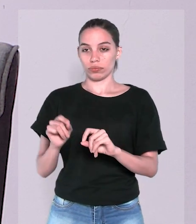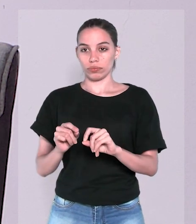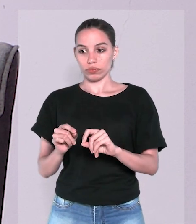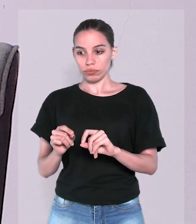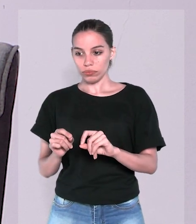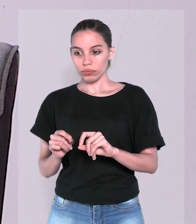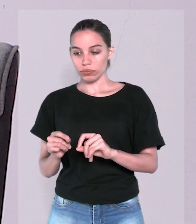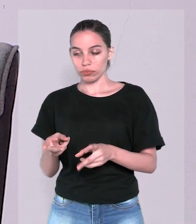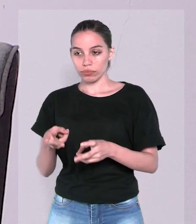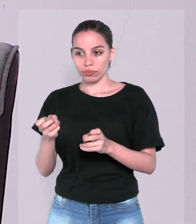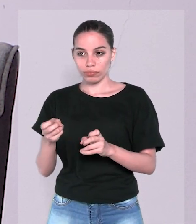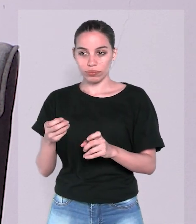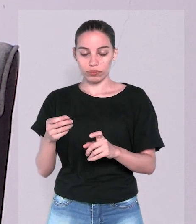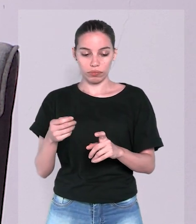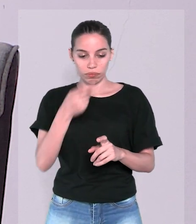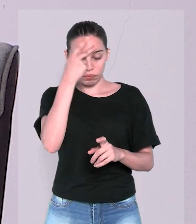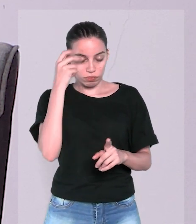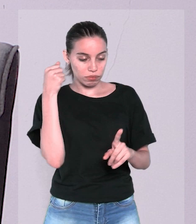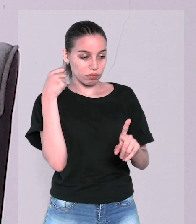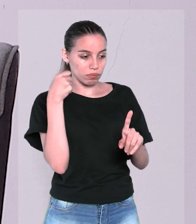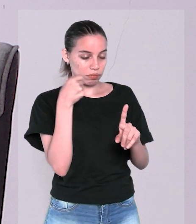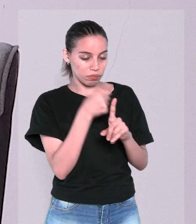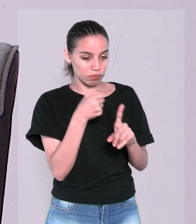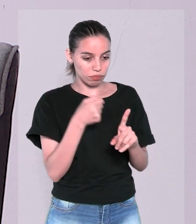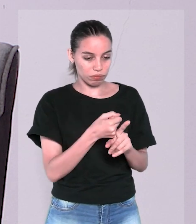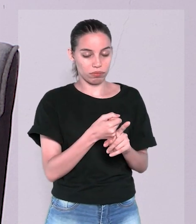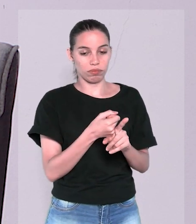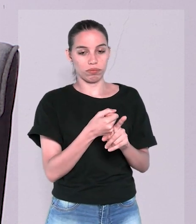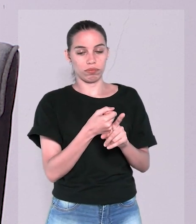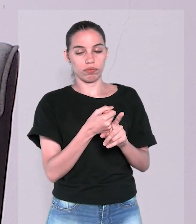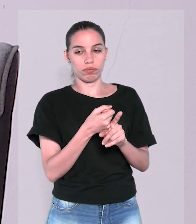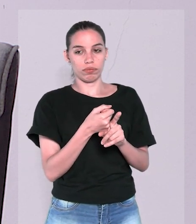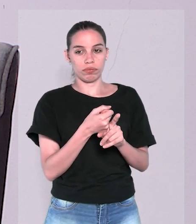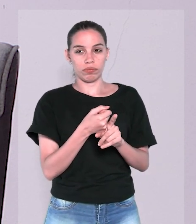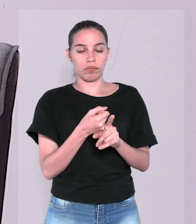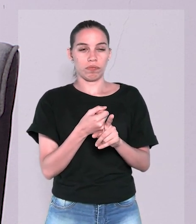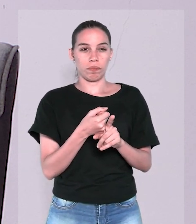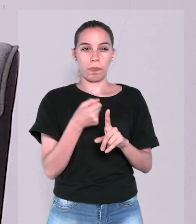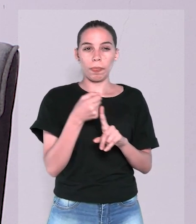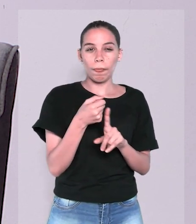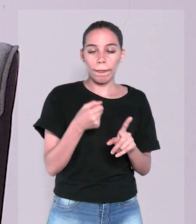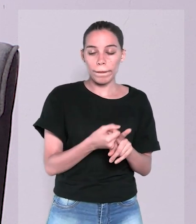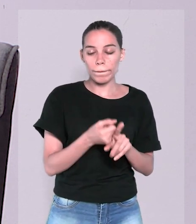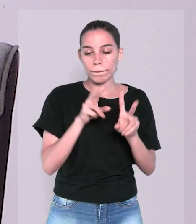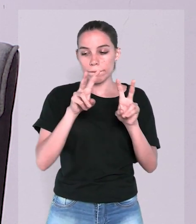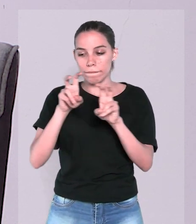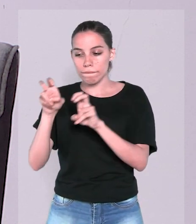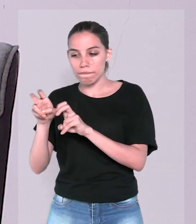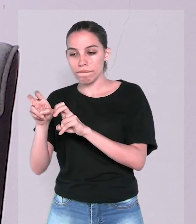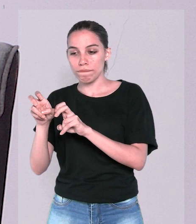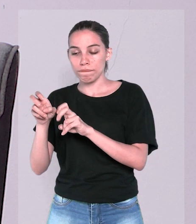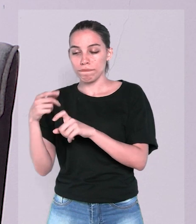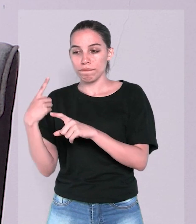pessoas violentadas, elas vão violentar também. Elas ou se auto-violentam,